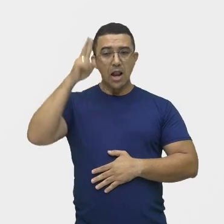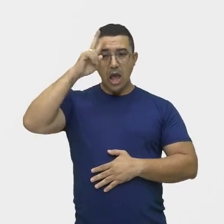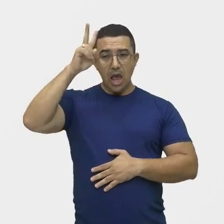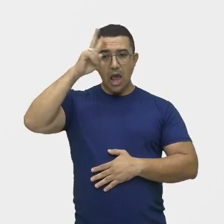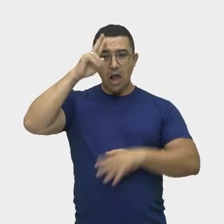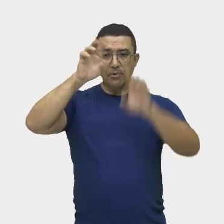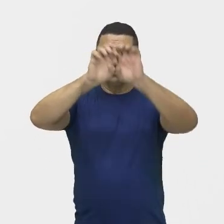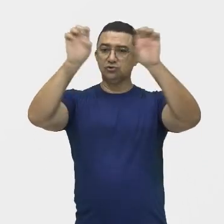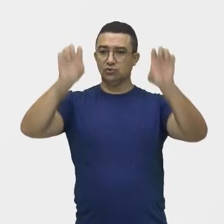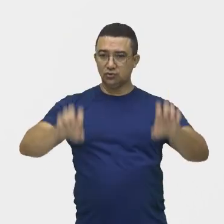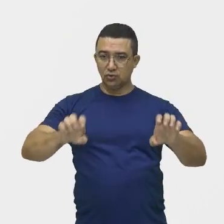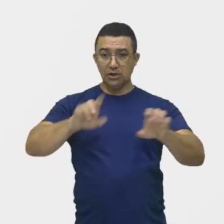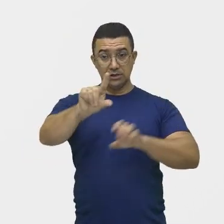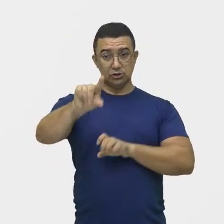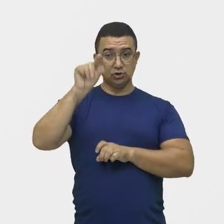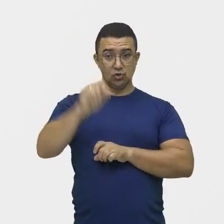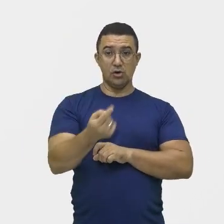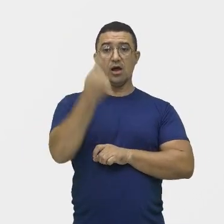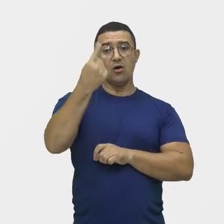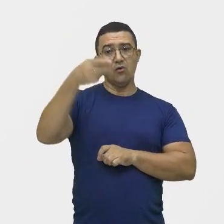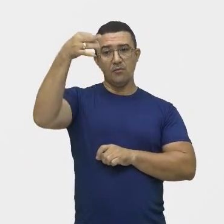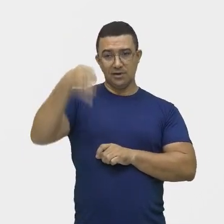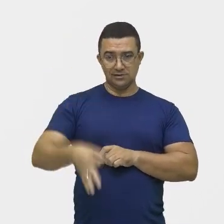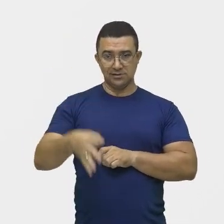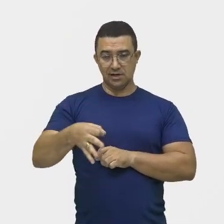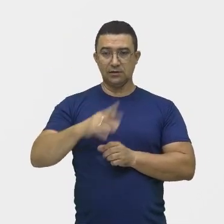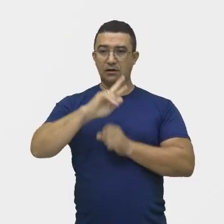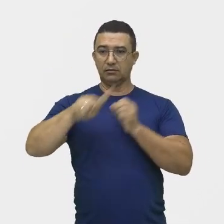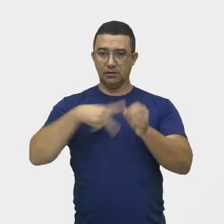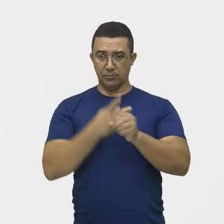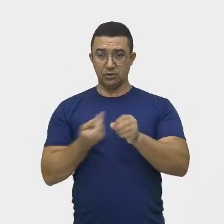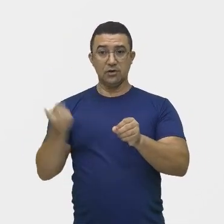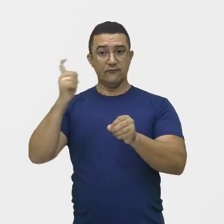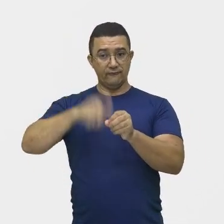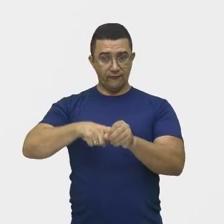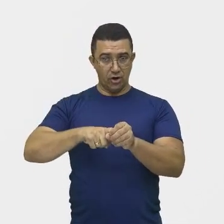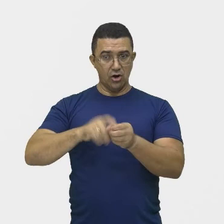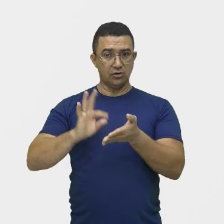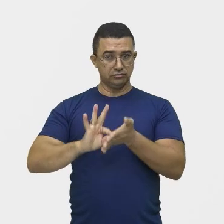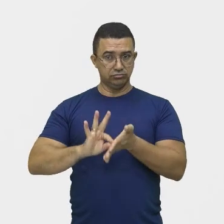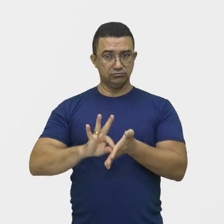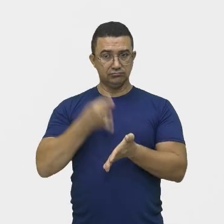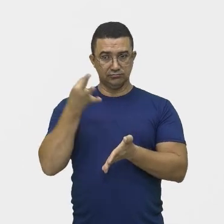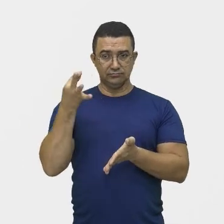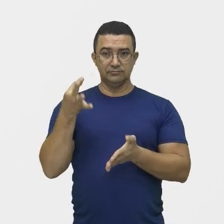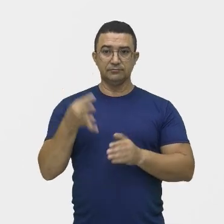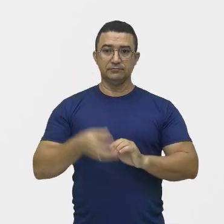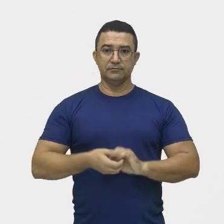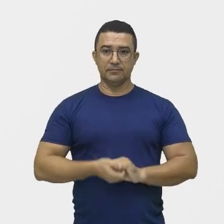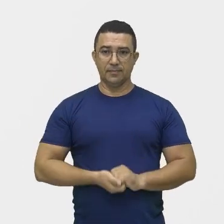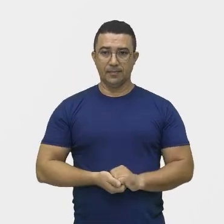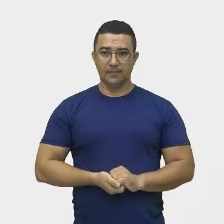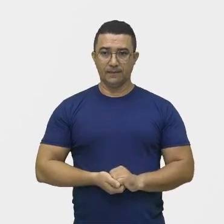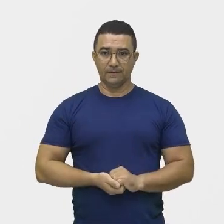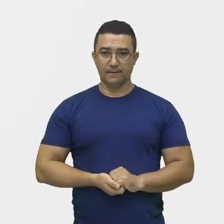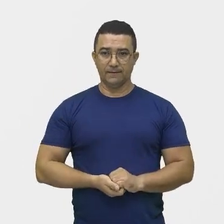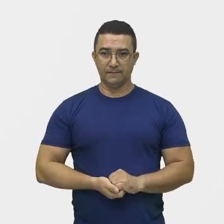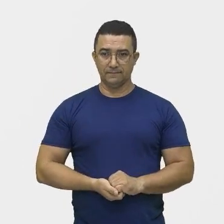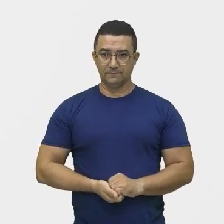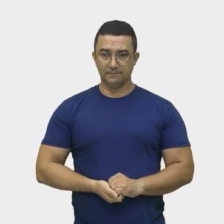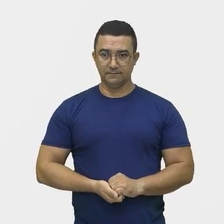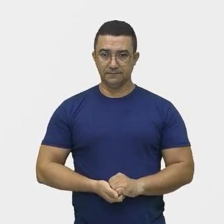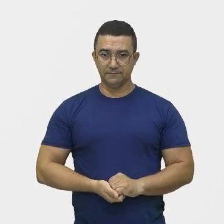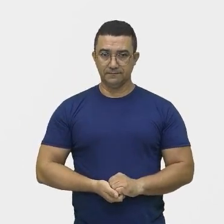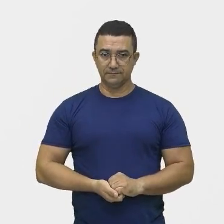ver, né, e escolham a alternativa correta. Na sequência, nós voltamos então com a correção